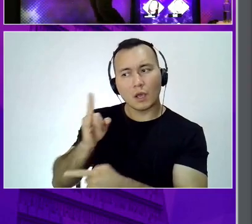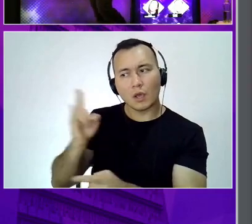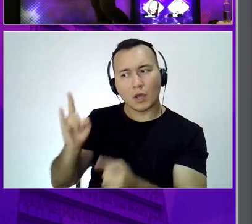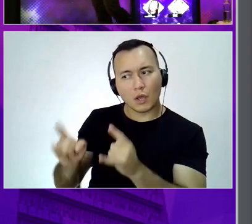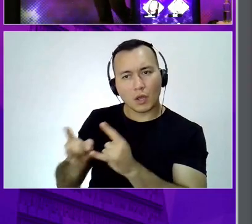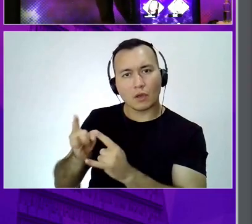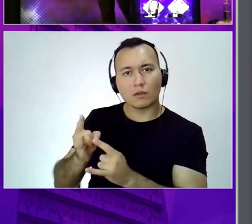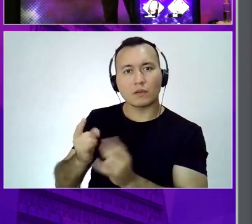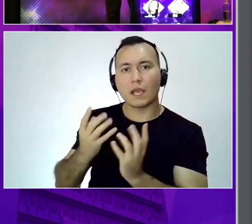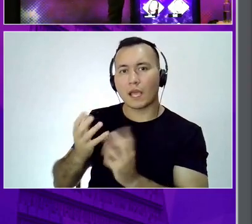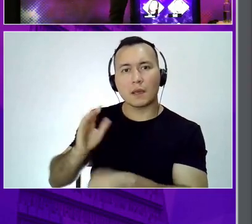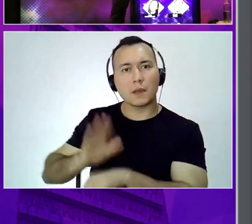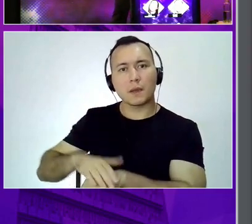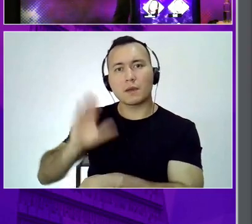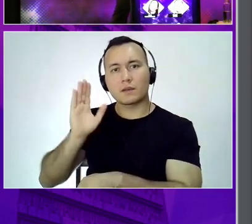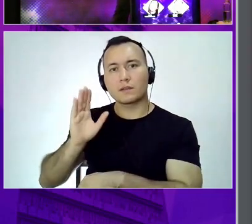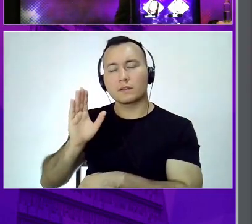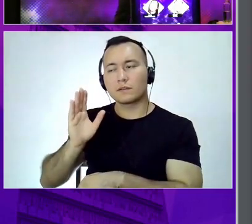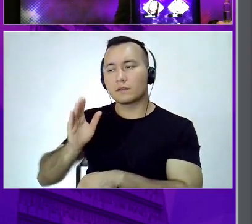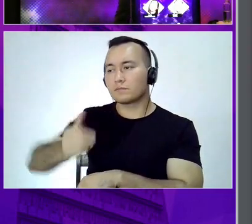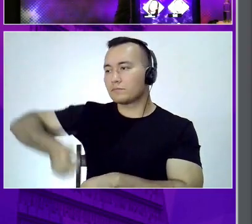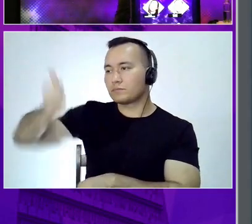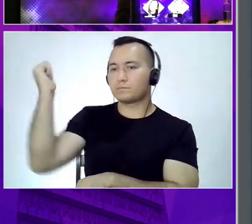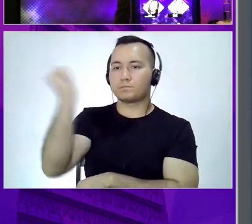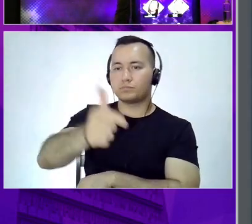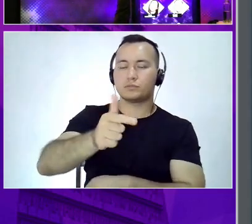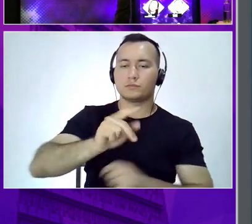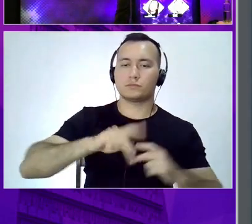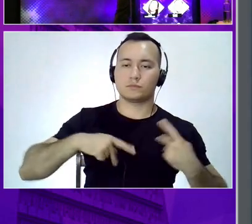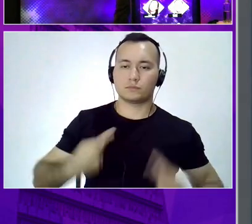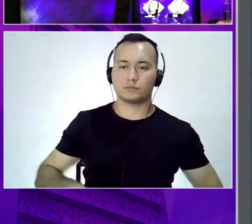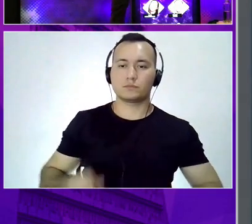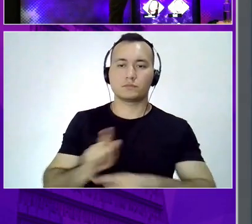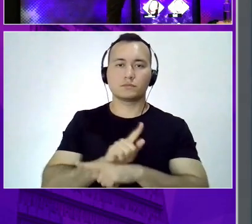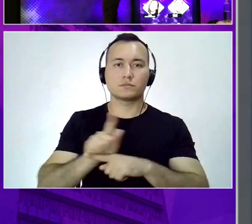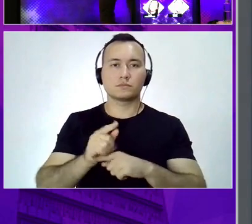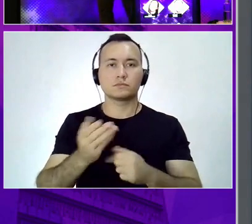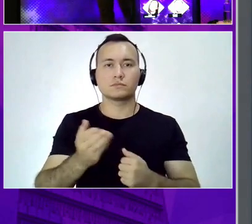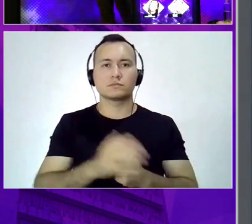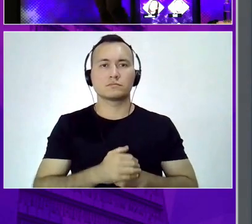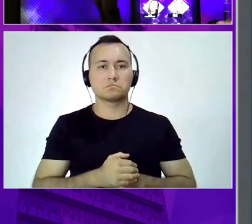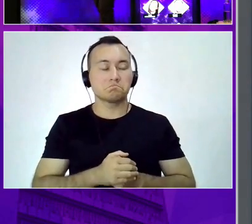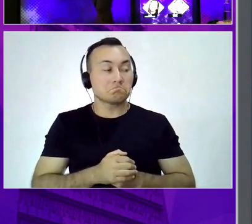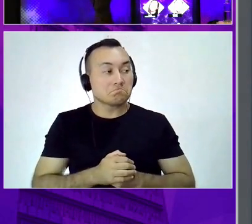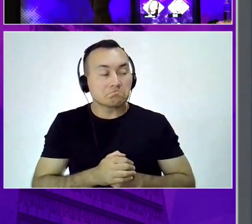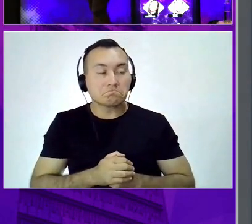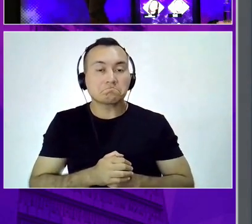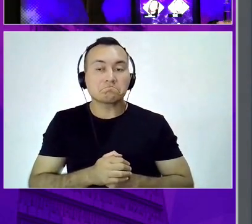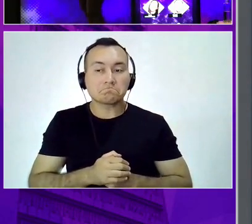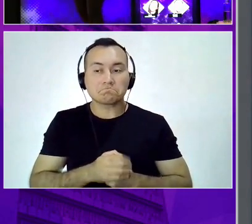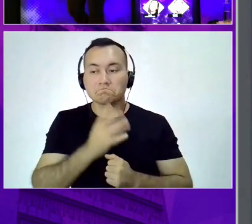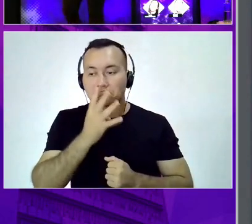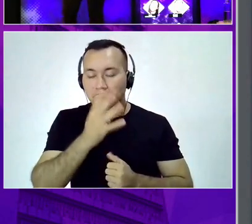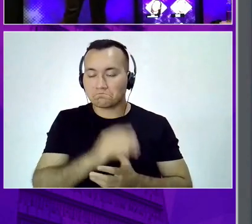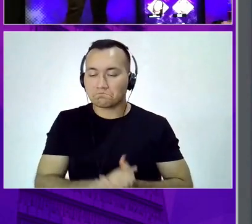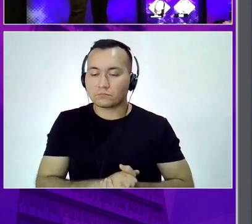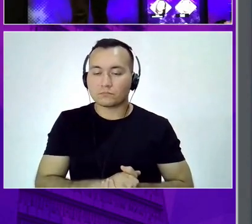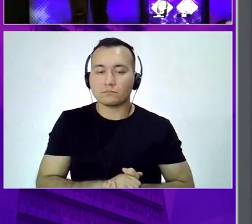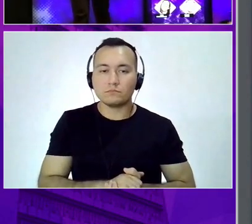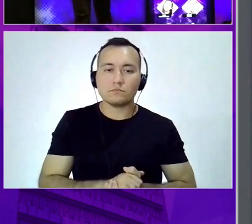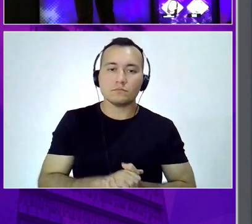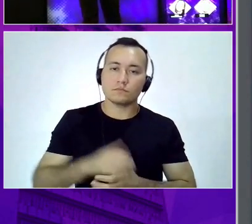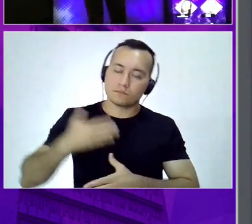chefe, né? Então, esse número impactou bastante. Quando foi em 2020,